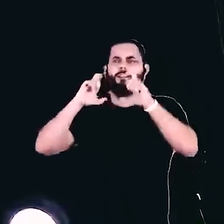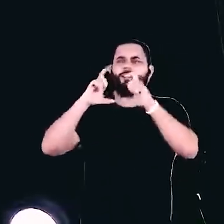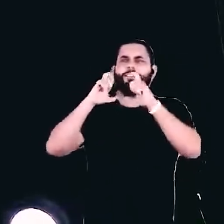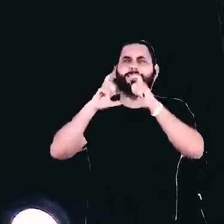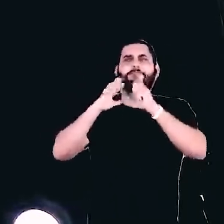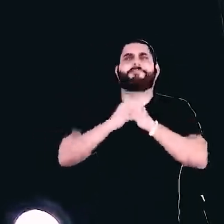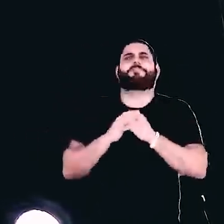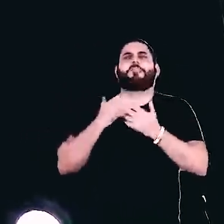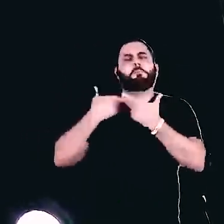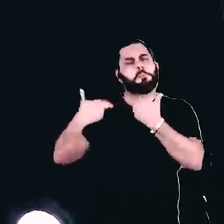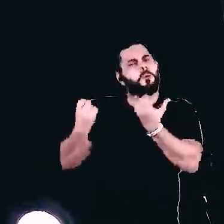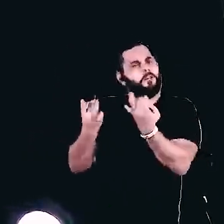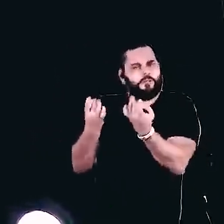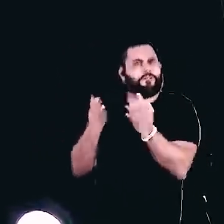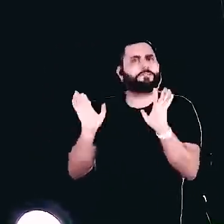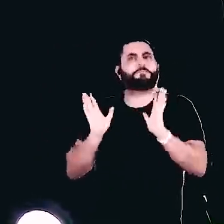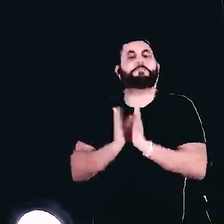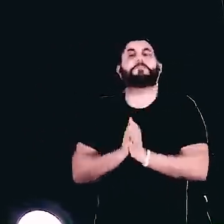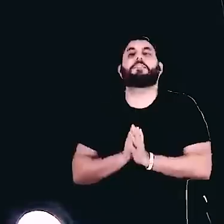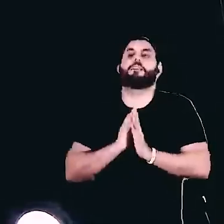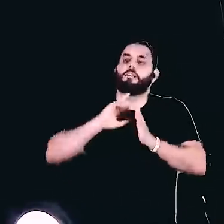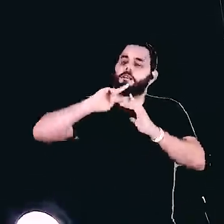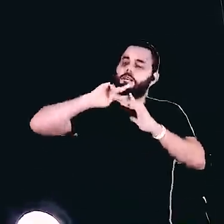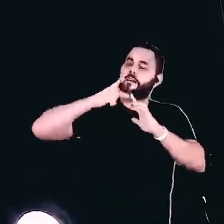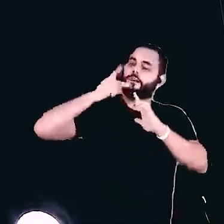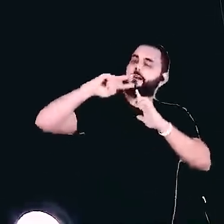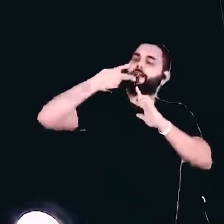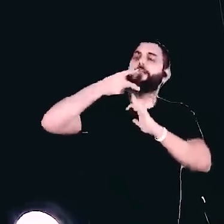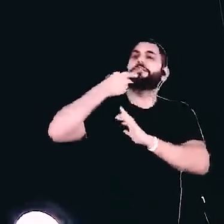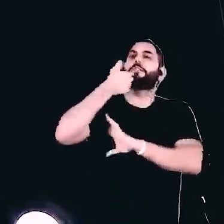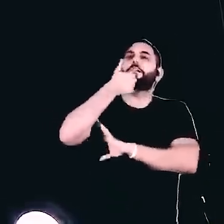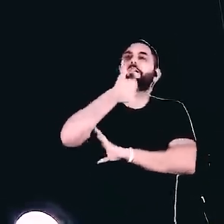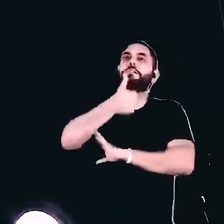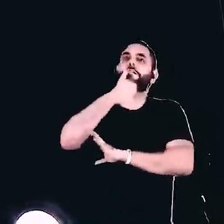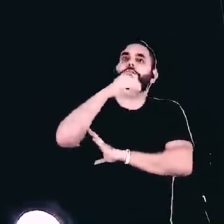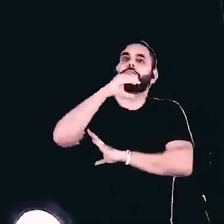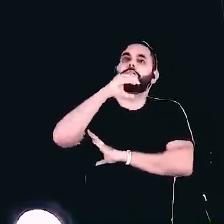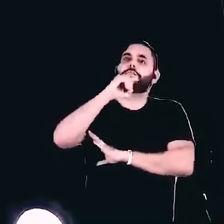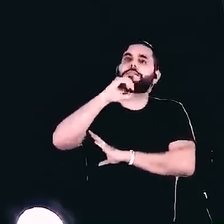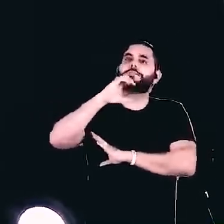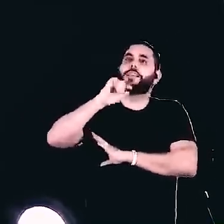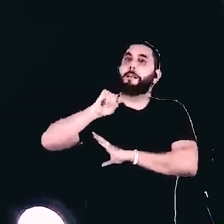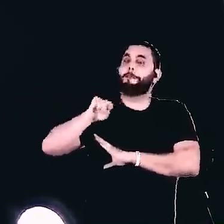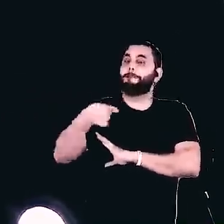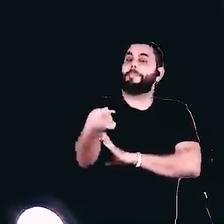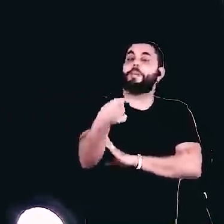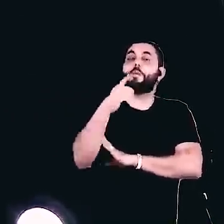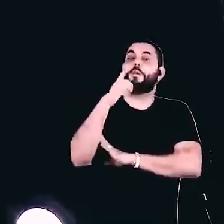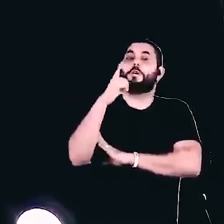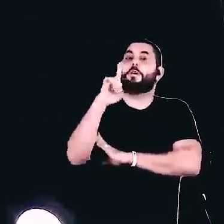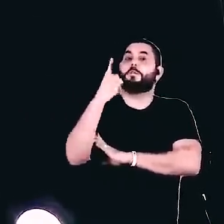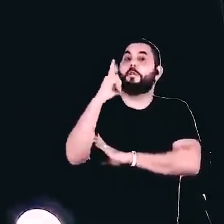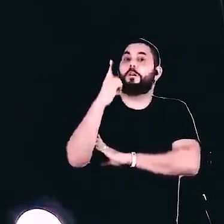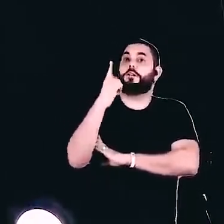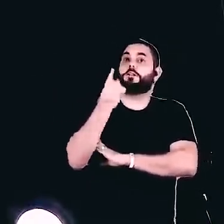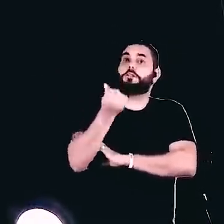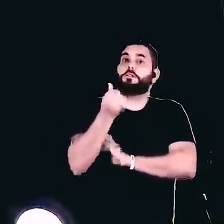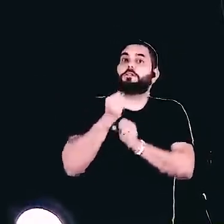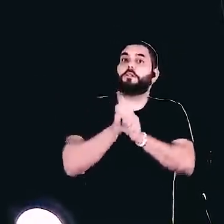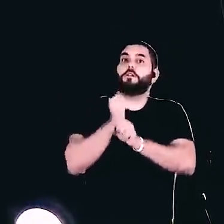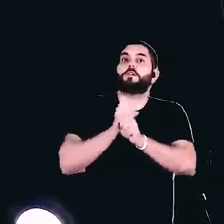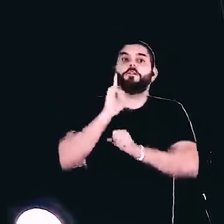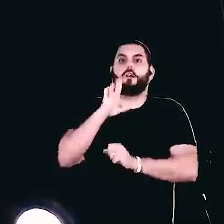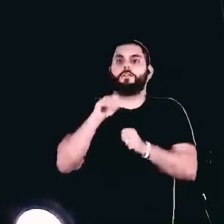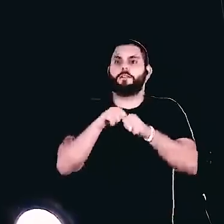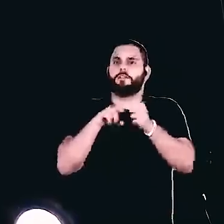fotográfica e muitas outras coisas, diz que eles aumentaram $100 mil o faturamento do ano da empresa só quando fizeram